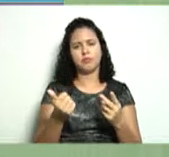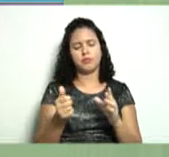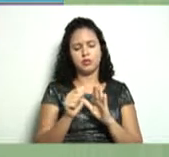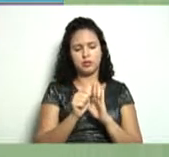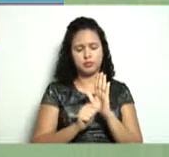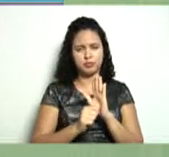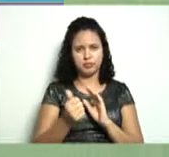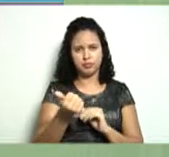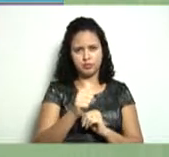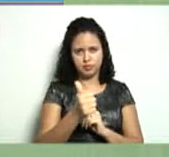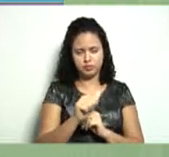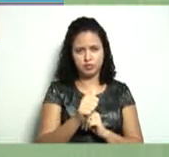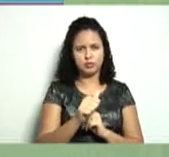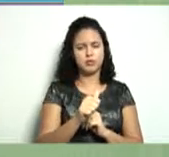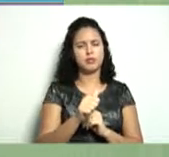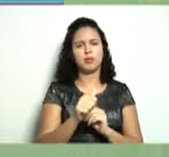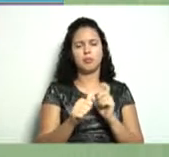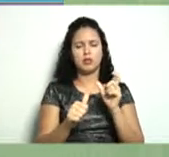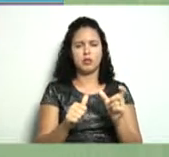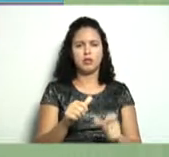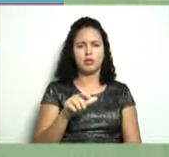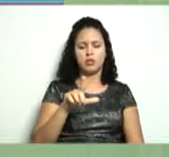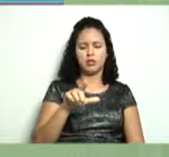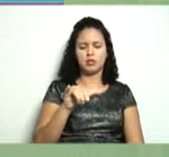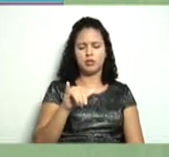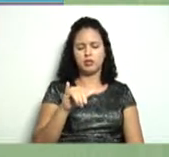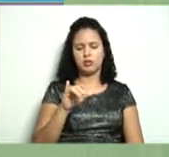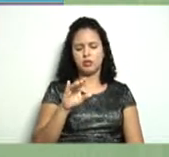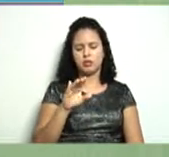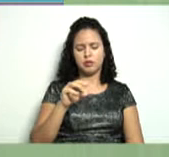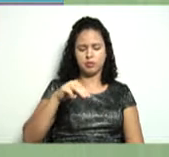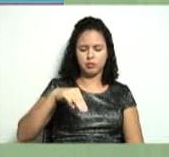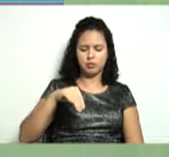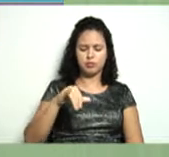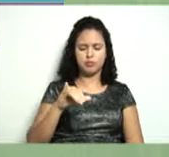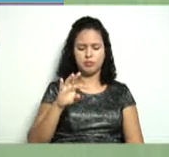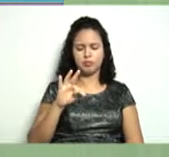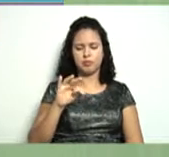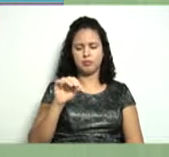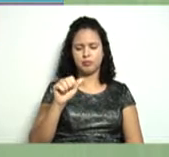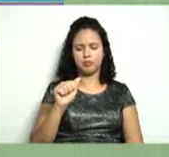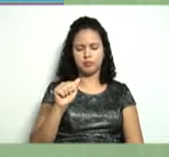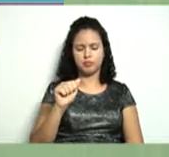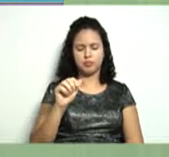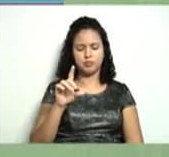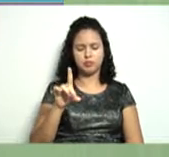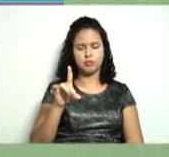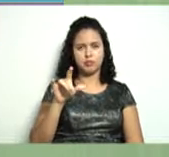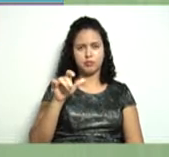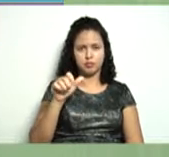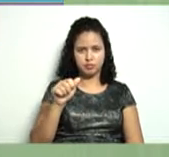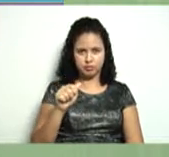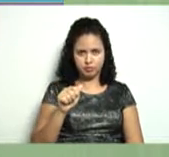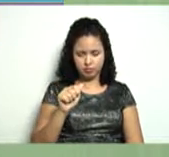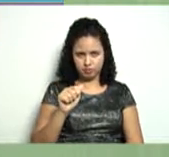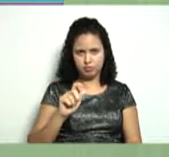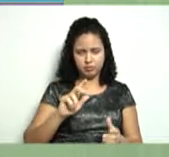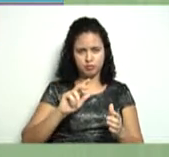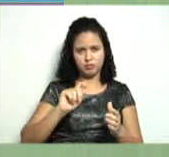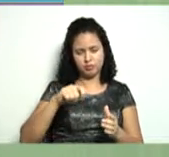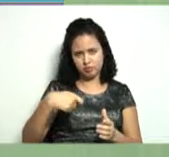palavra limitada. Limitada, a gente quer dizer limite. Olha aí, ó, as sociedades cooperativas serão